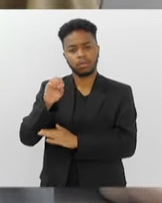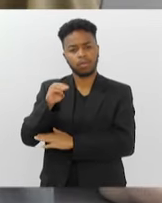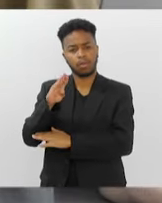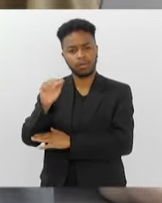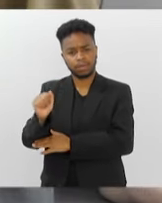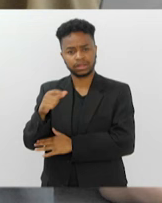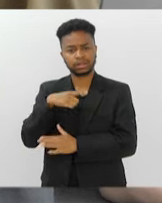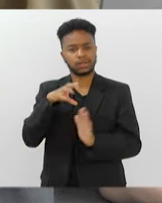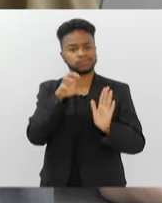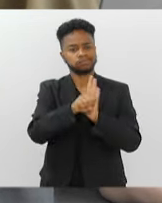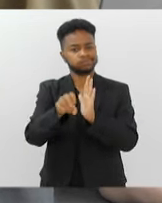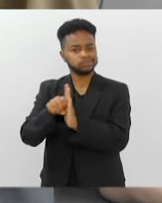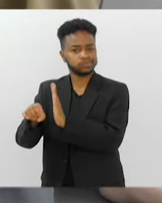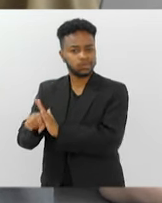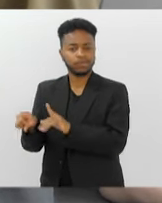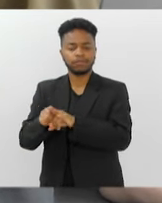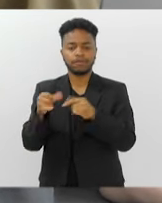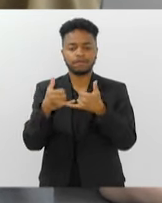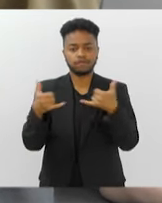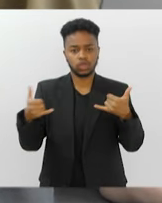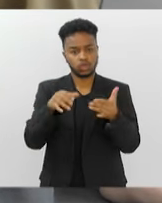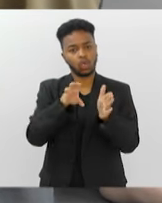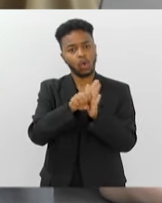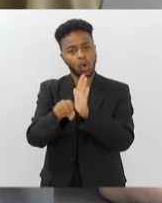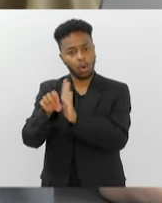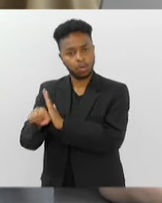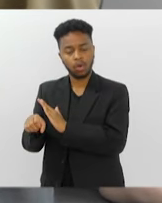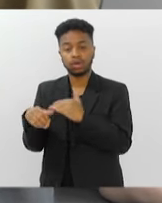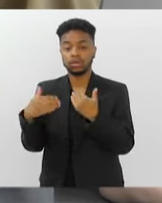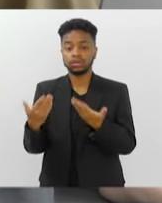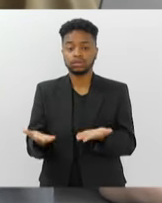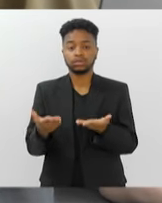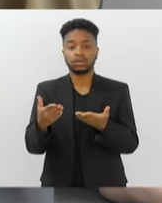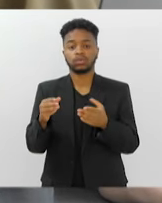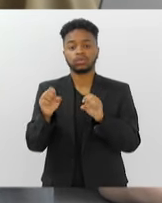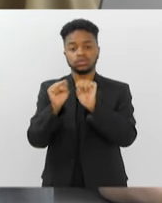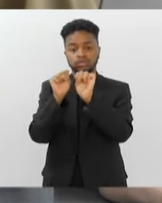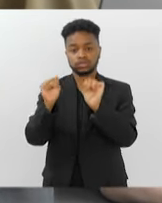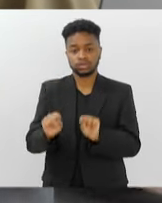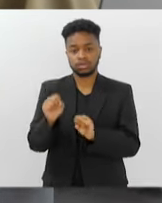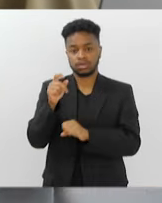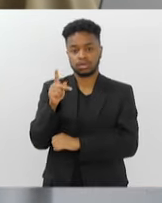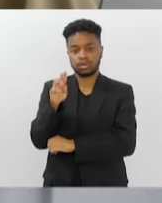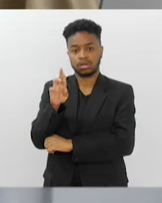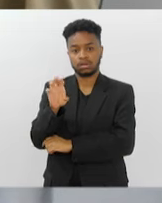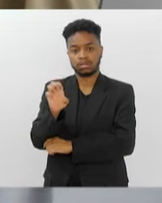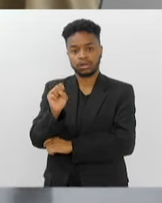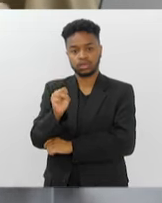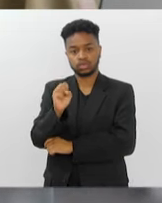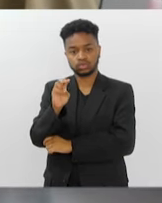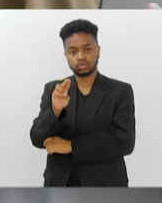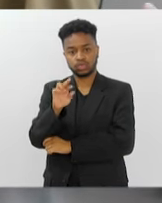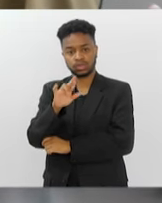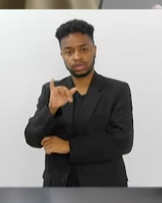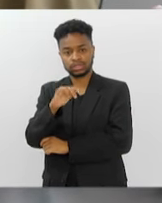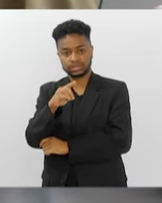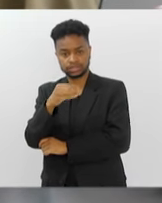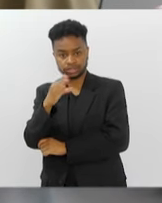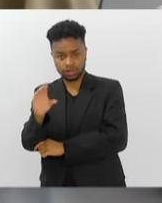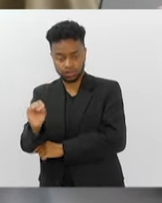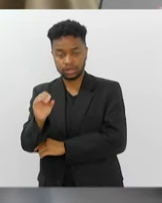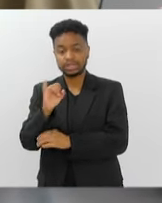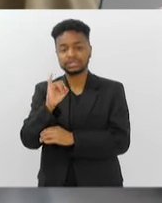furtadas Fiação e aí o sistema de pressurização quando você tem um sistema ali